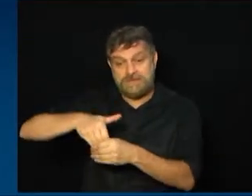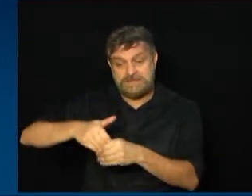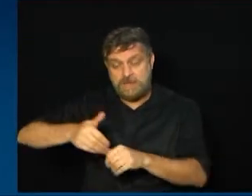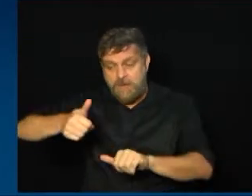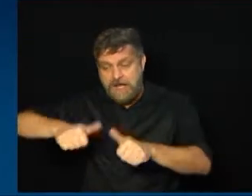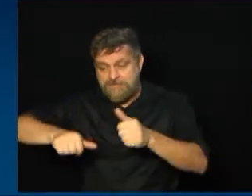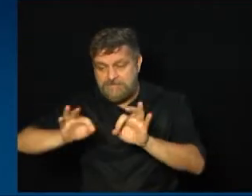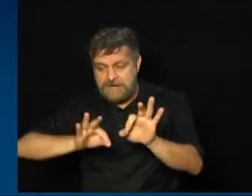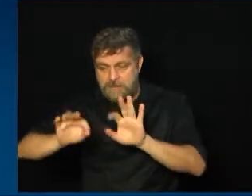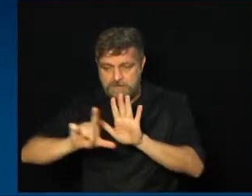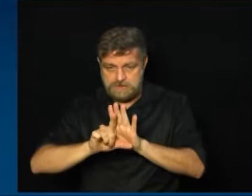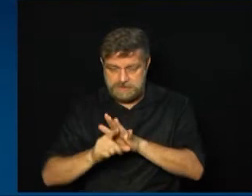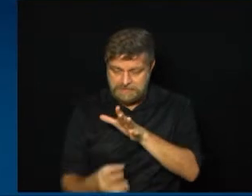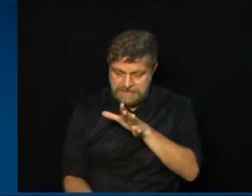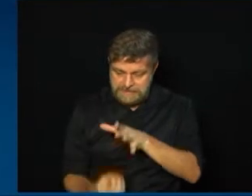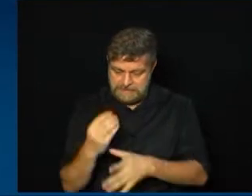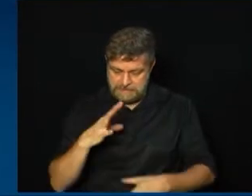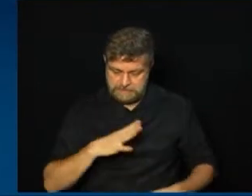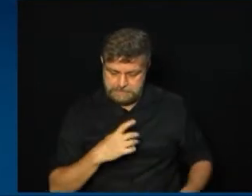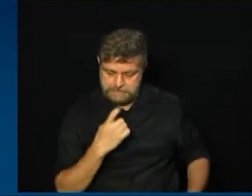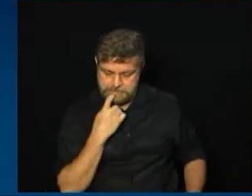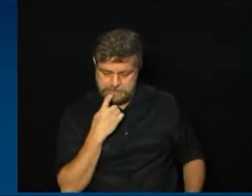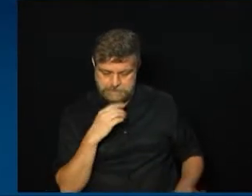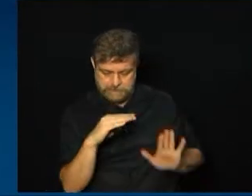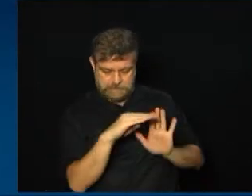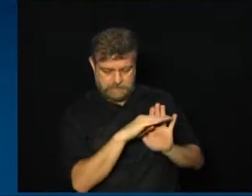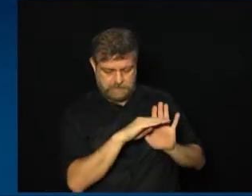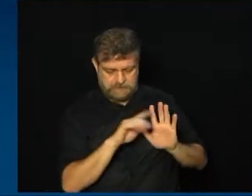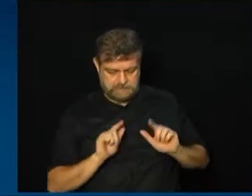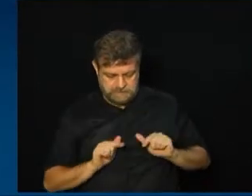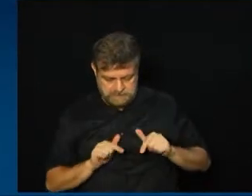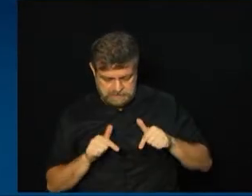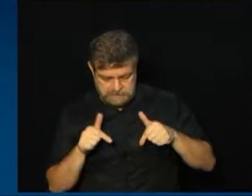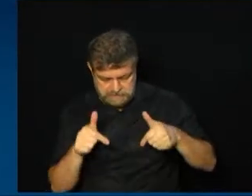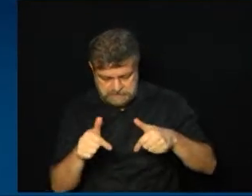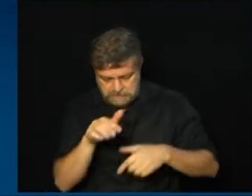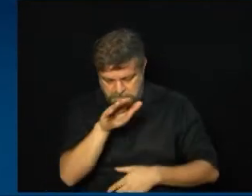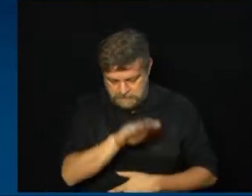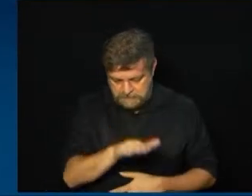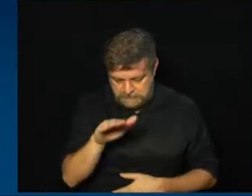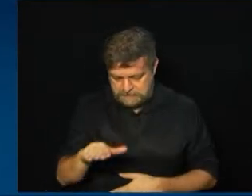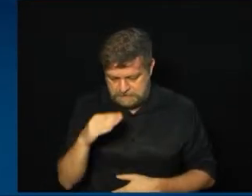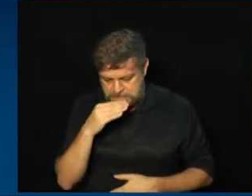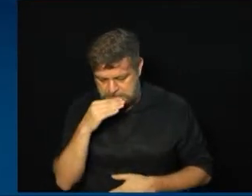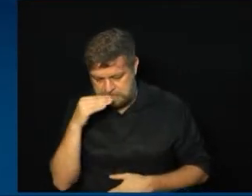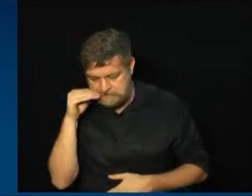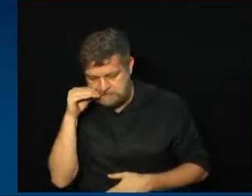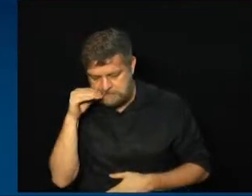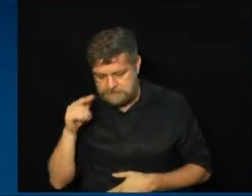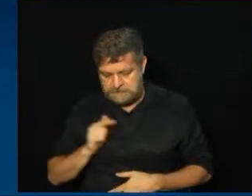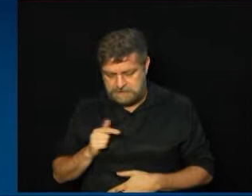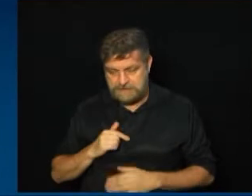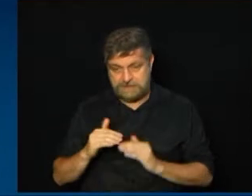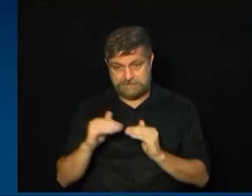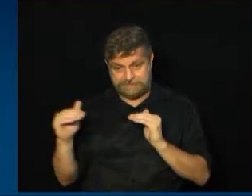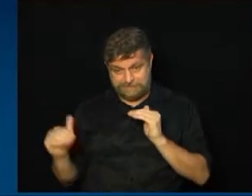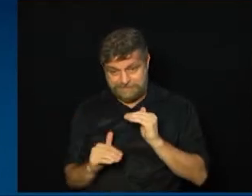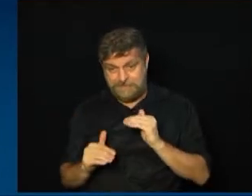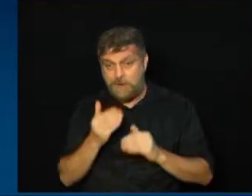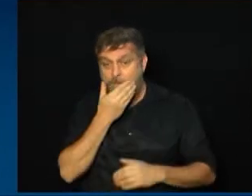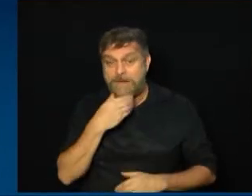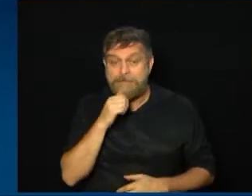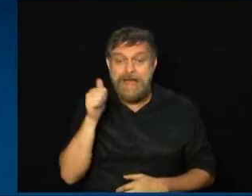o projeto que institui em Campinas o plano de ação destinado às crianças e adolescentes em situação de